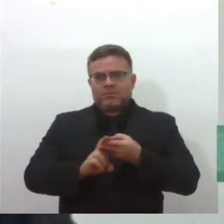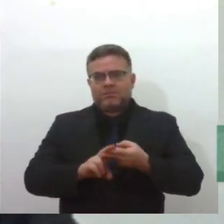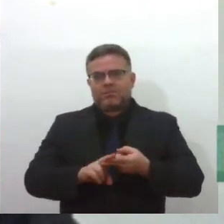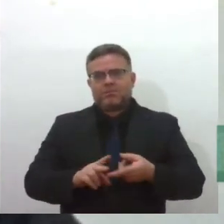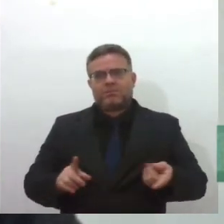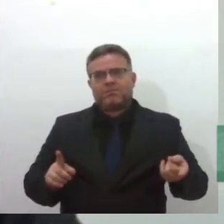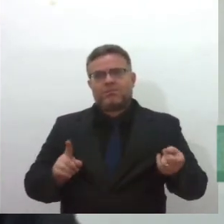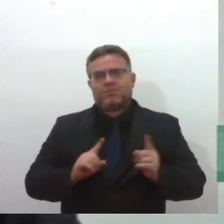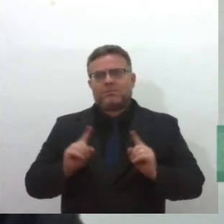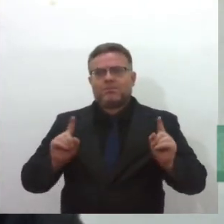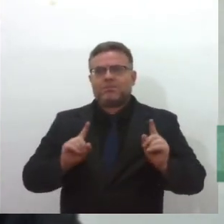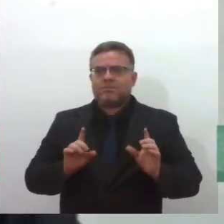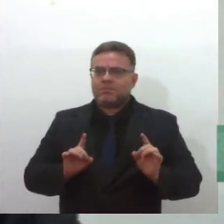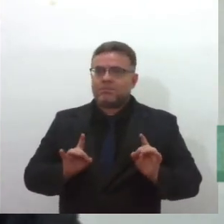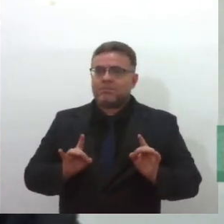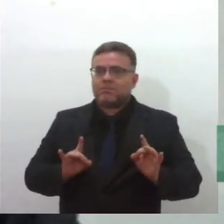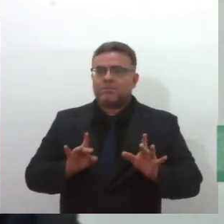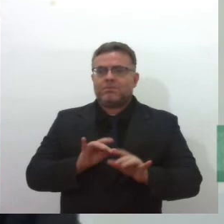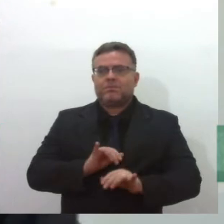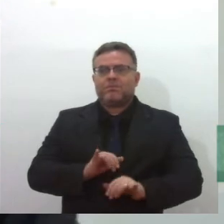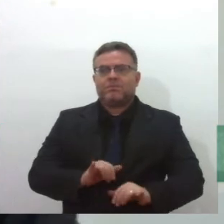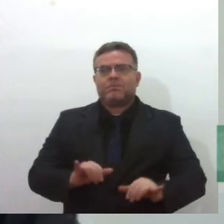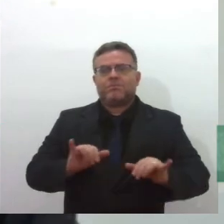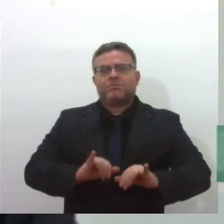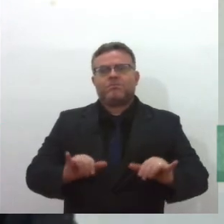a pena vai ser menor que